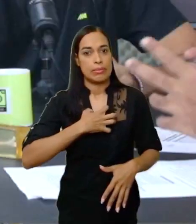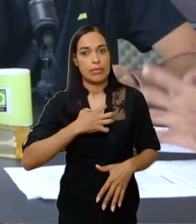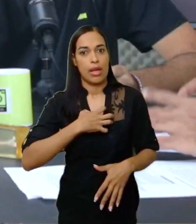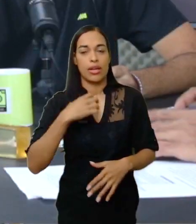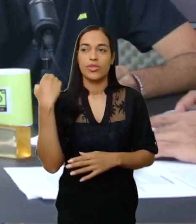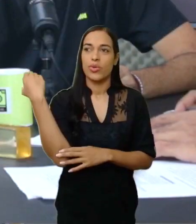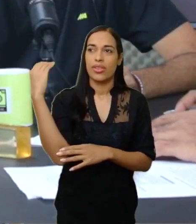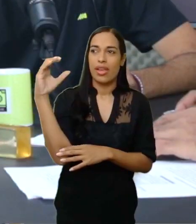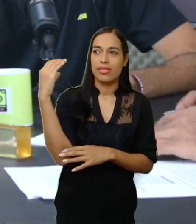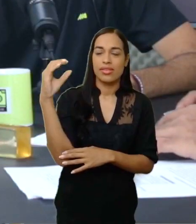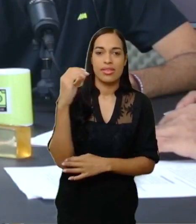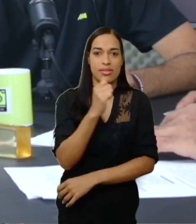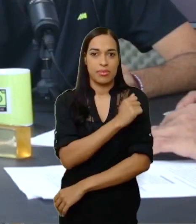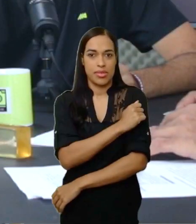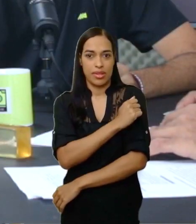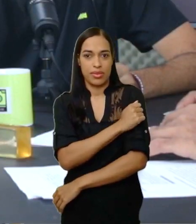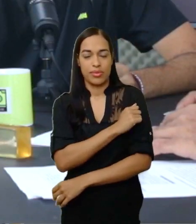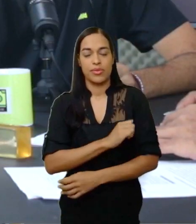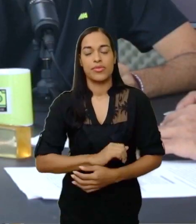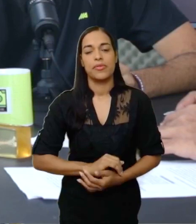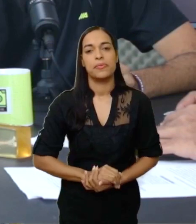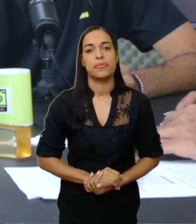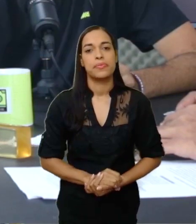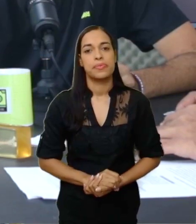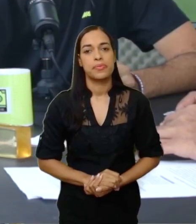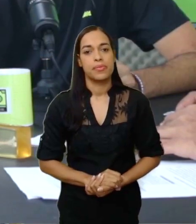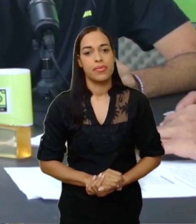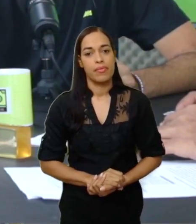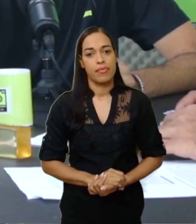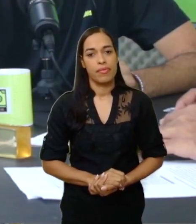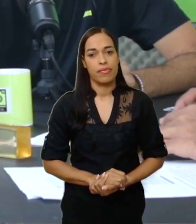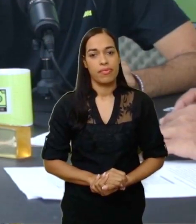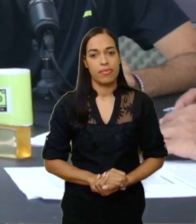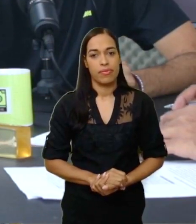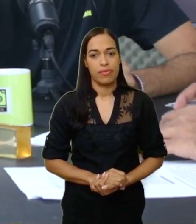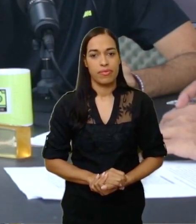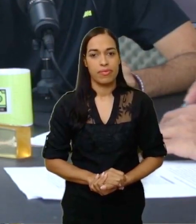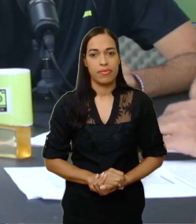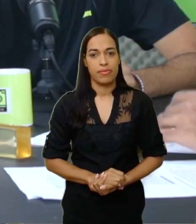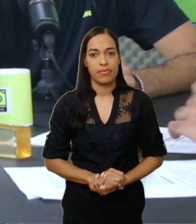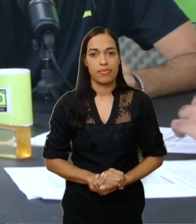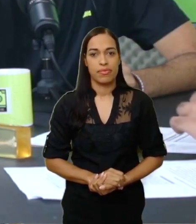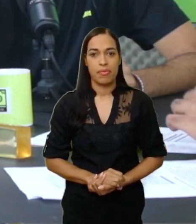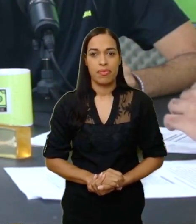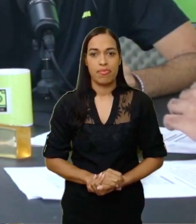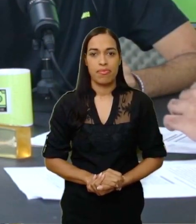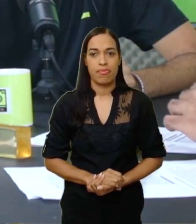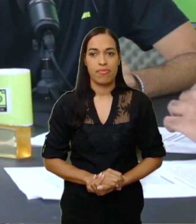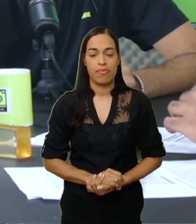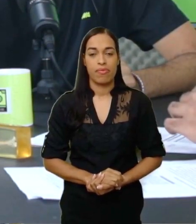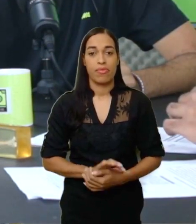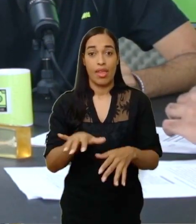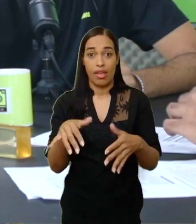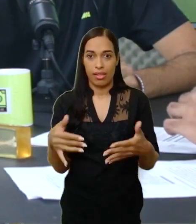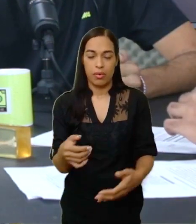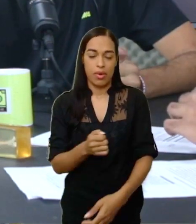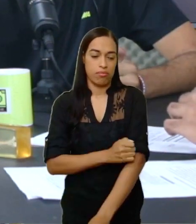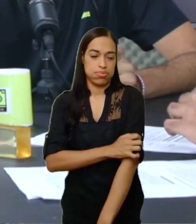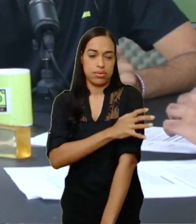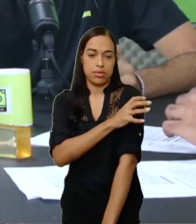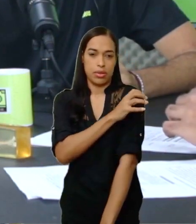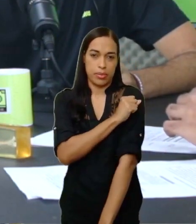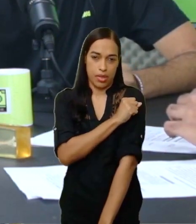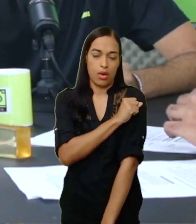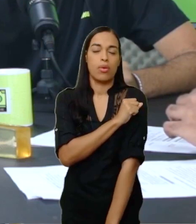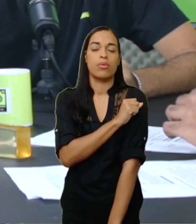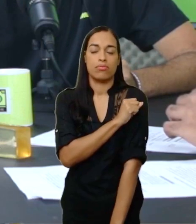ciência para estudantes? Pra, em nível fundamental, né, pensando no nível